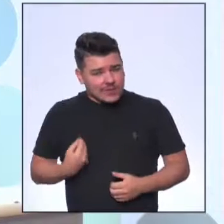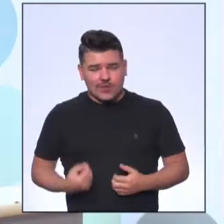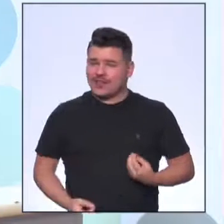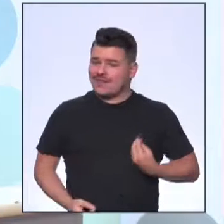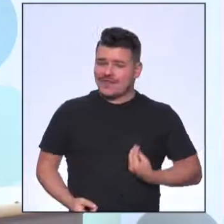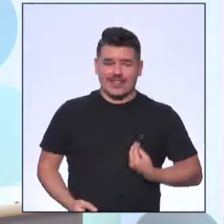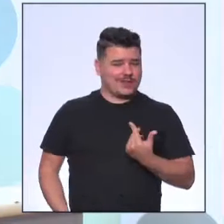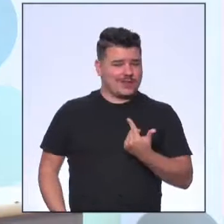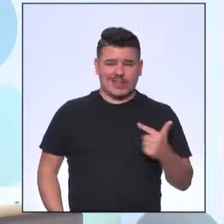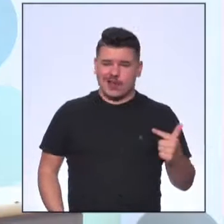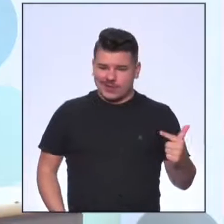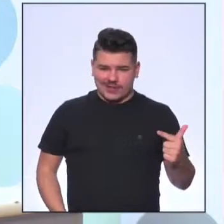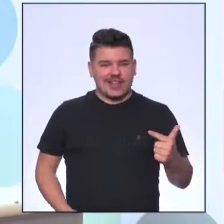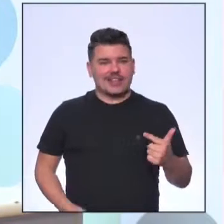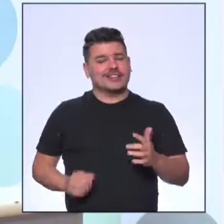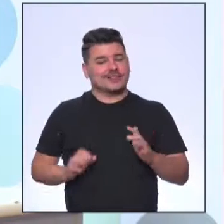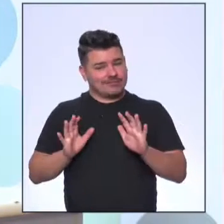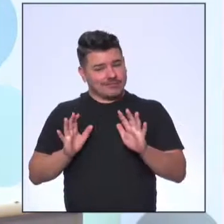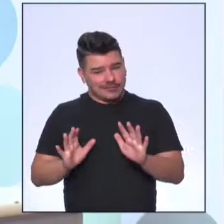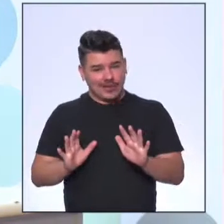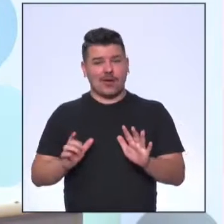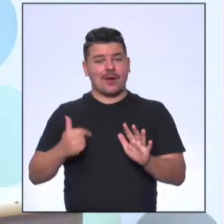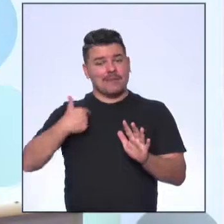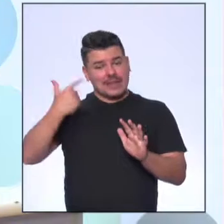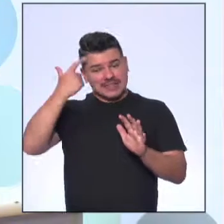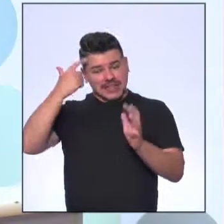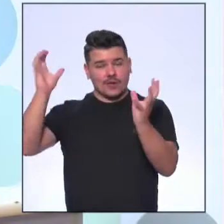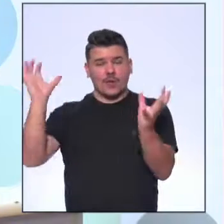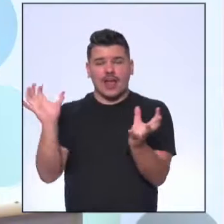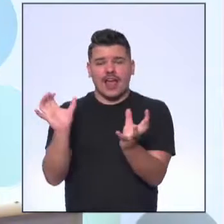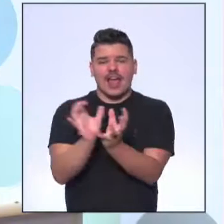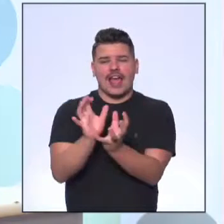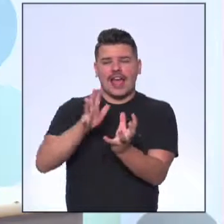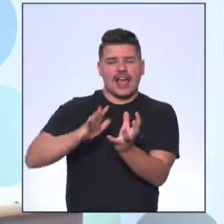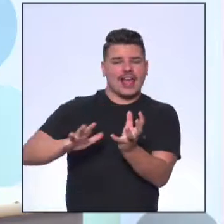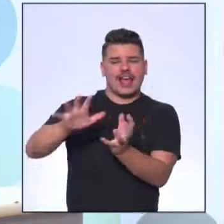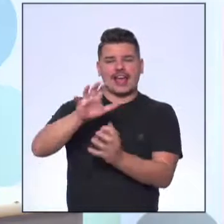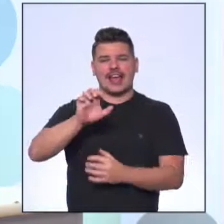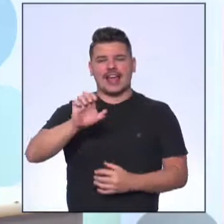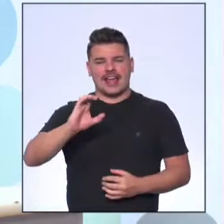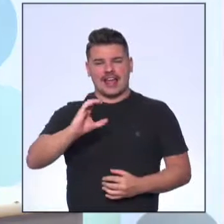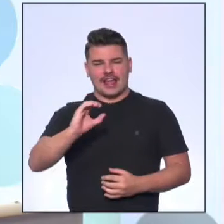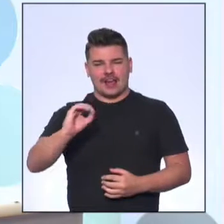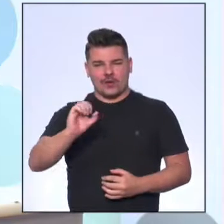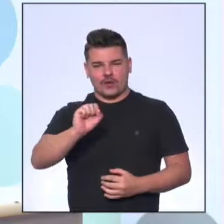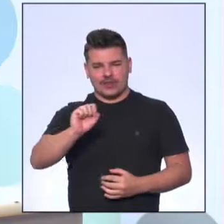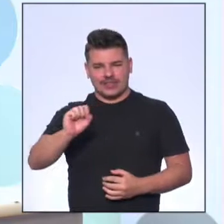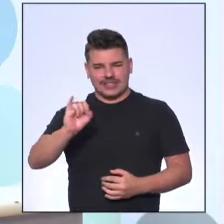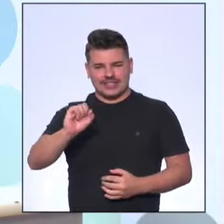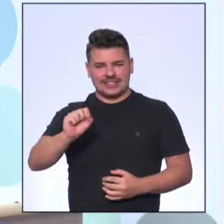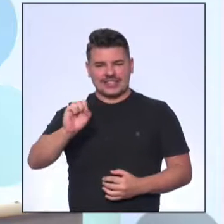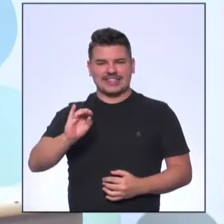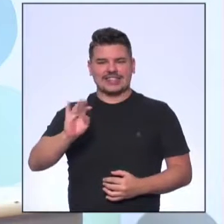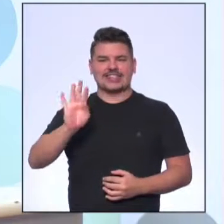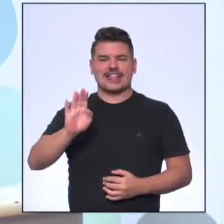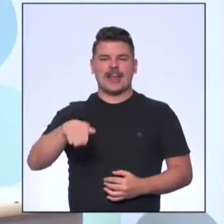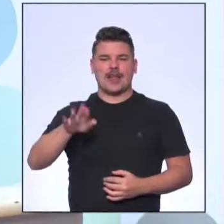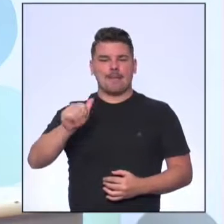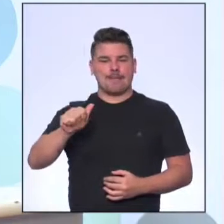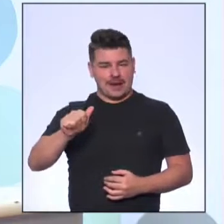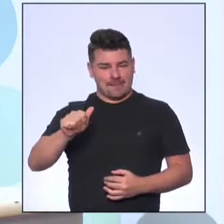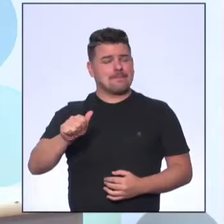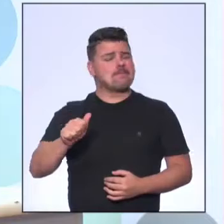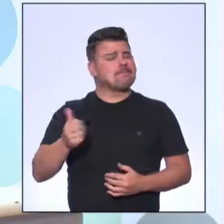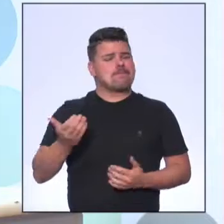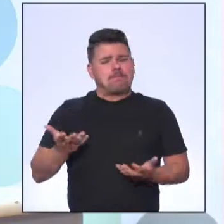vivos. Agora vamos pensar nisso em termos de ecossistema, né? Nós vamos falar um pouquinho sobre o que é um ecossistema, né? E